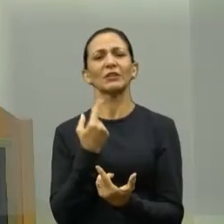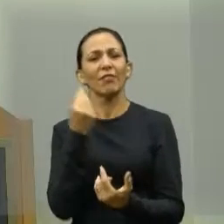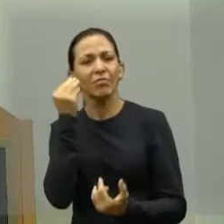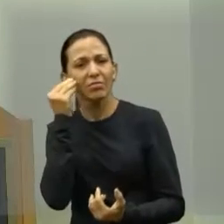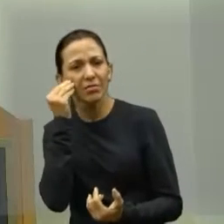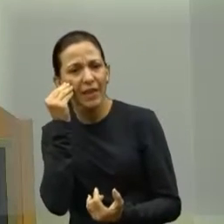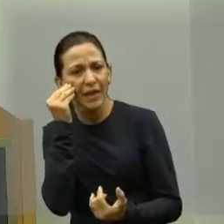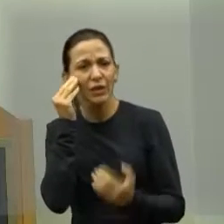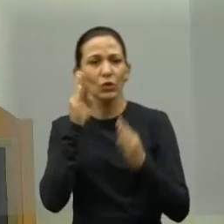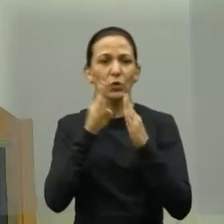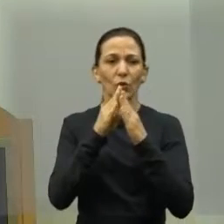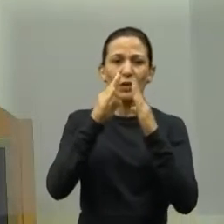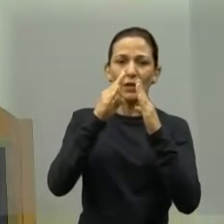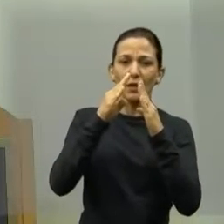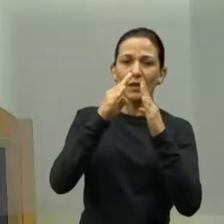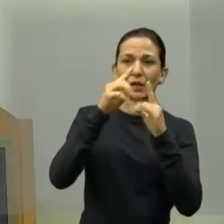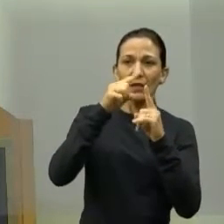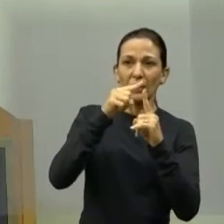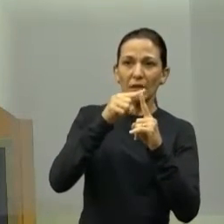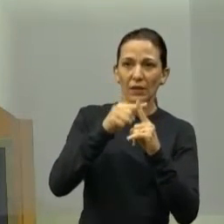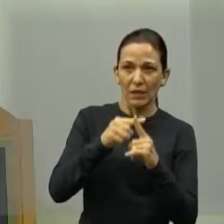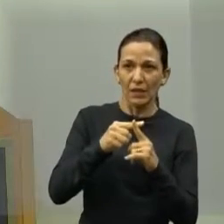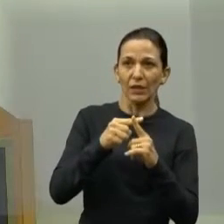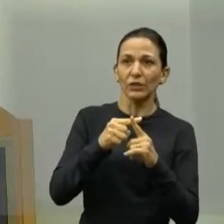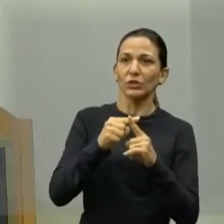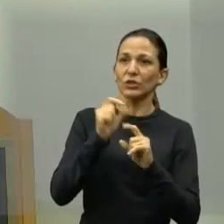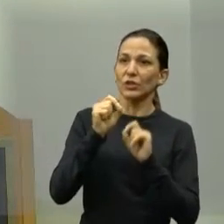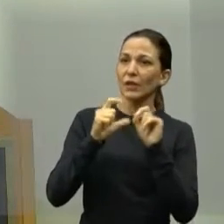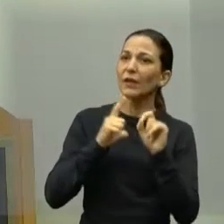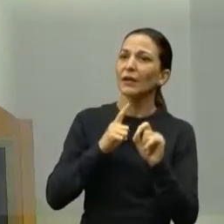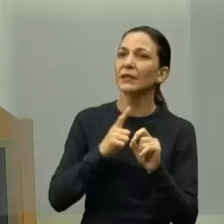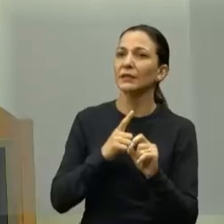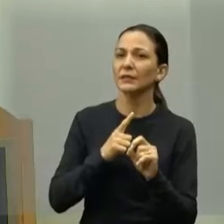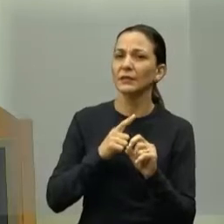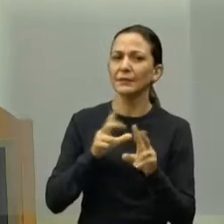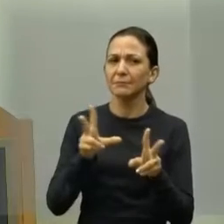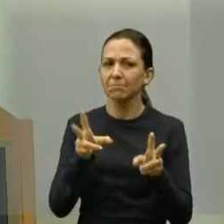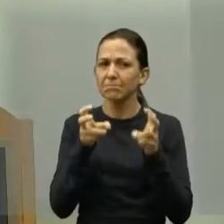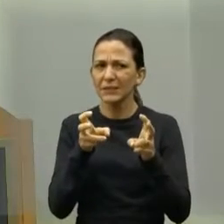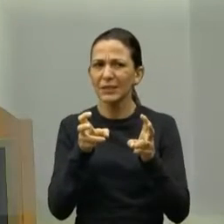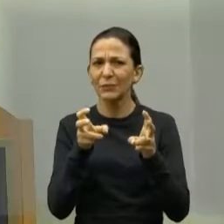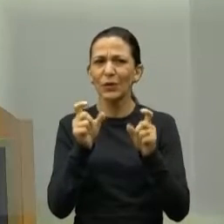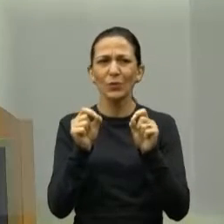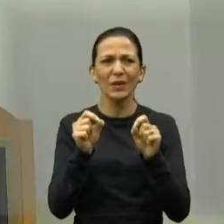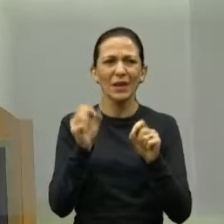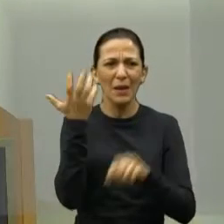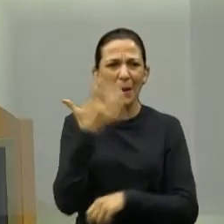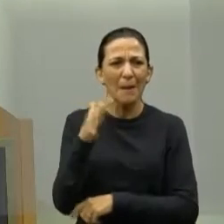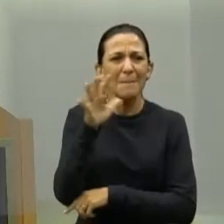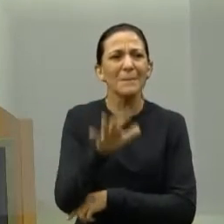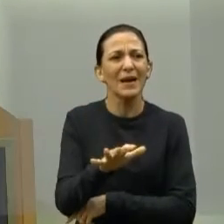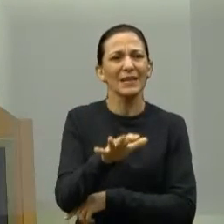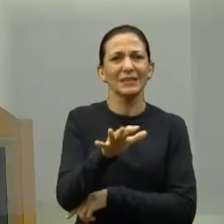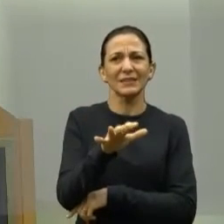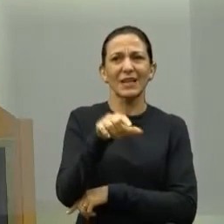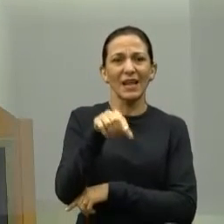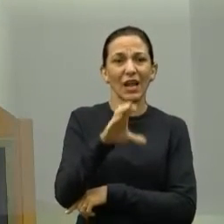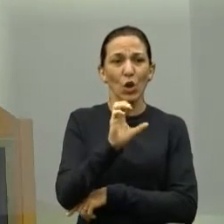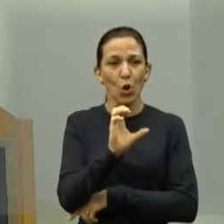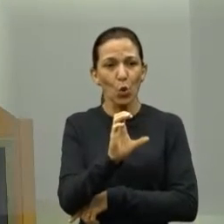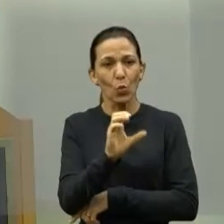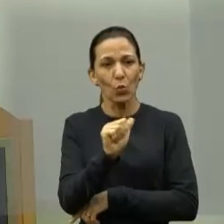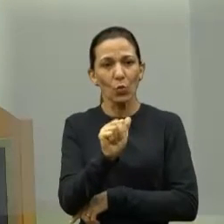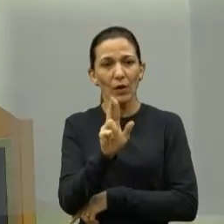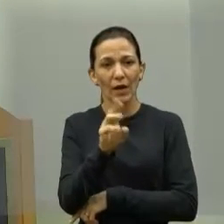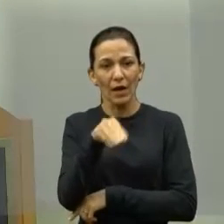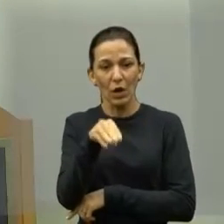que frequento. Obviamente, salta aos meus olhos o estado em que se encontra a praça da Igreja Nossa Senhora do Carmo. O